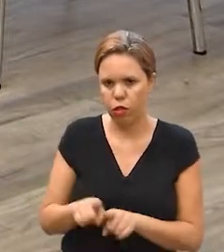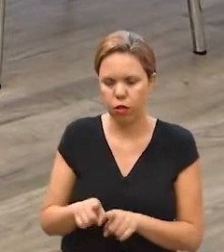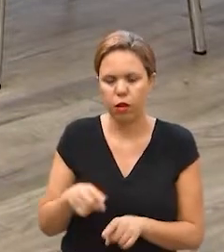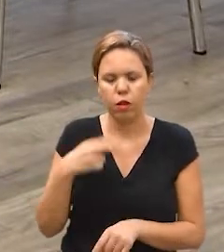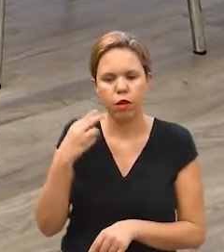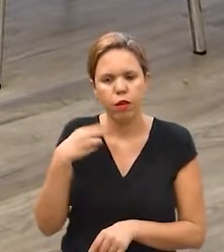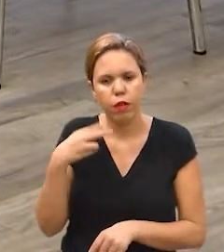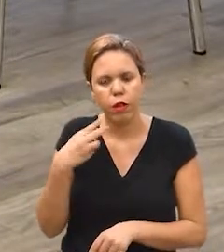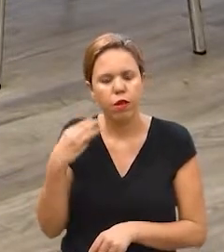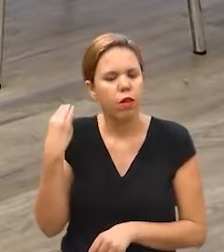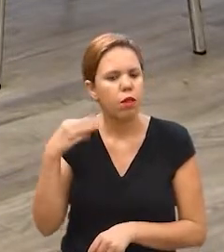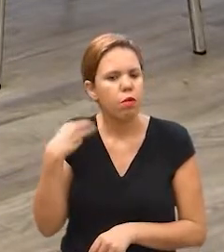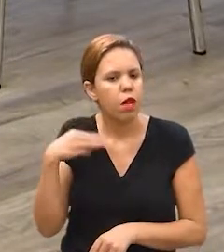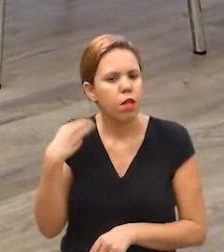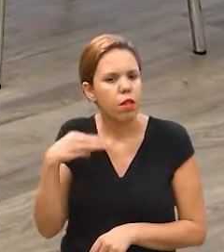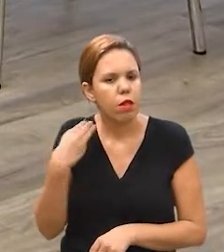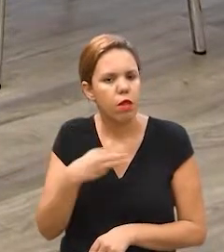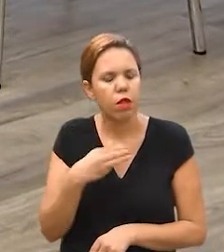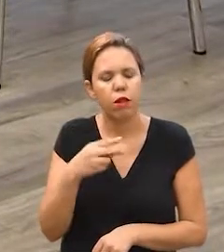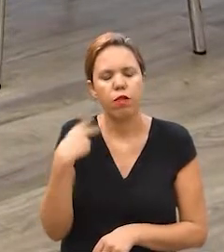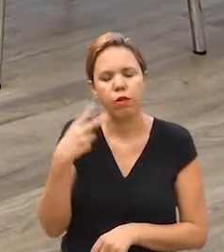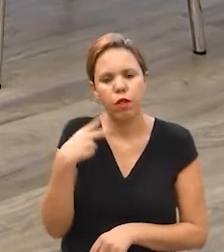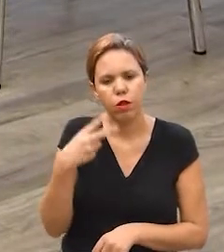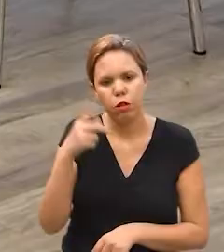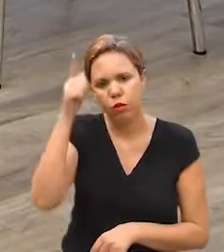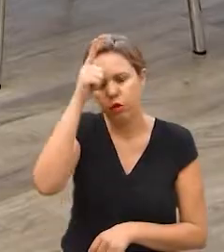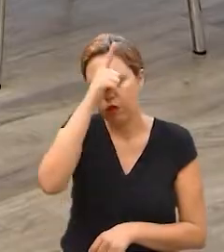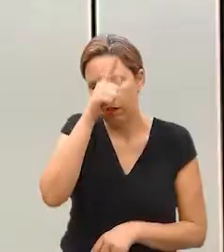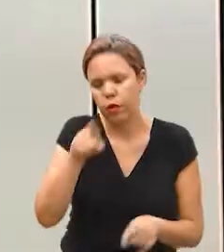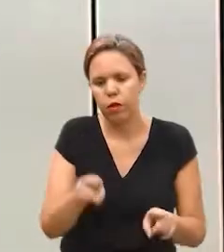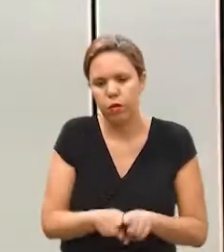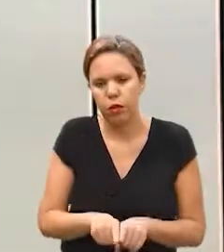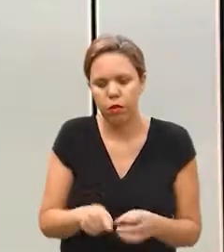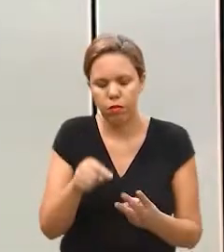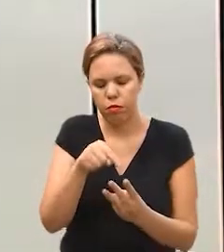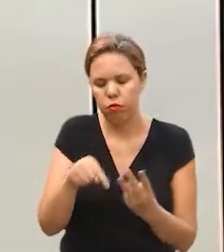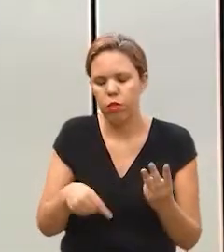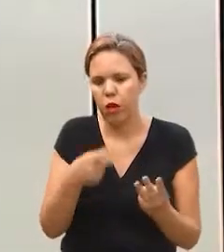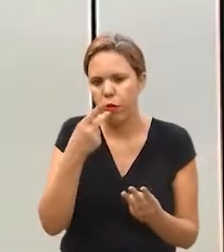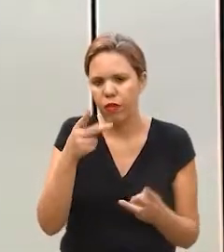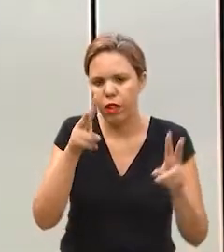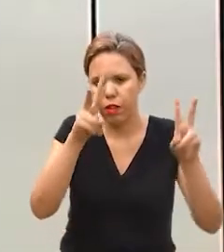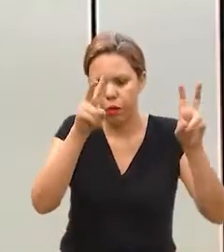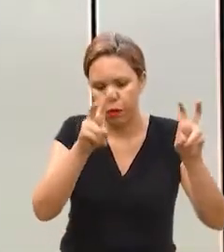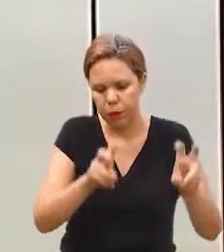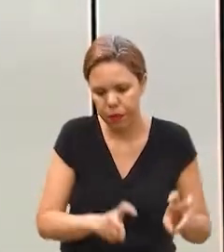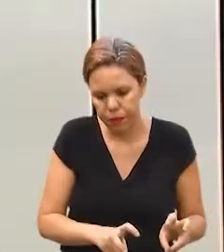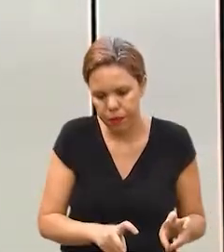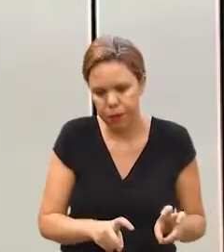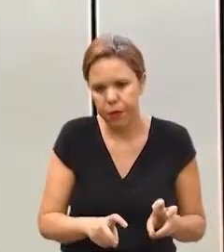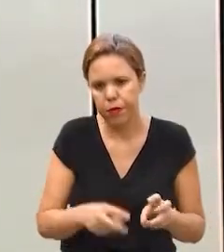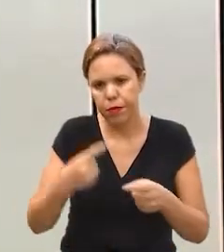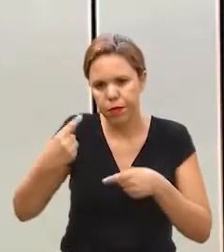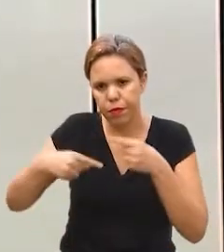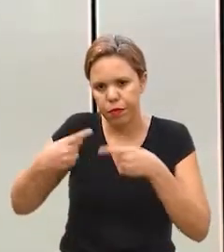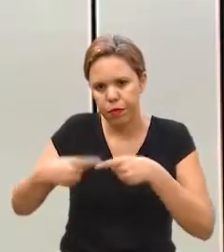vereador Gustavo Peta para falar sobre esse assunto que tem muito assunto para falar, muita coisa para discutir e muito tem se falado